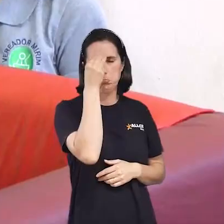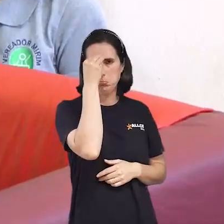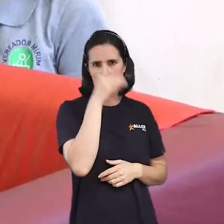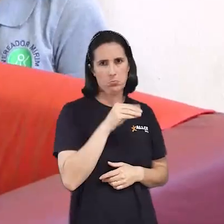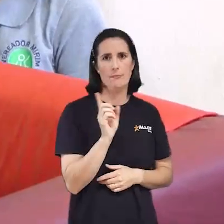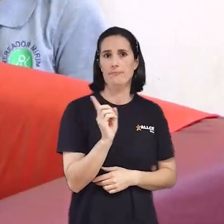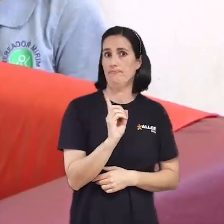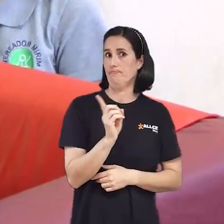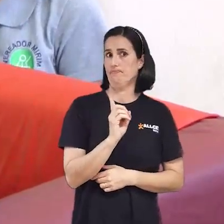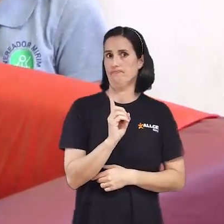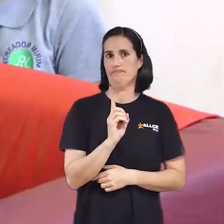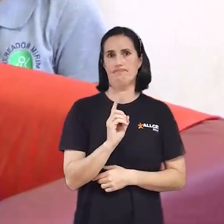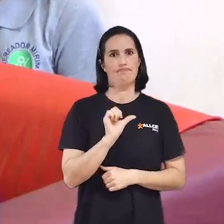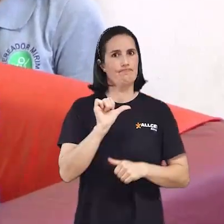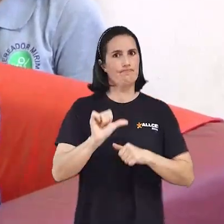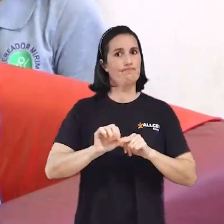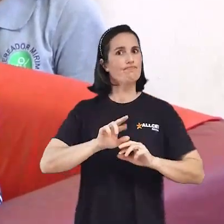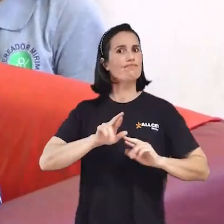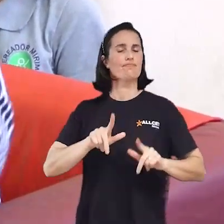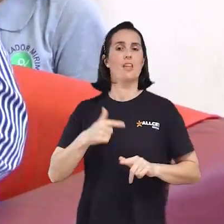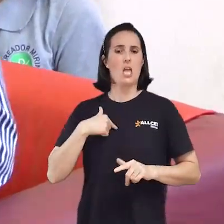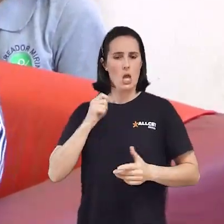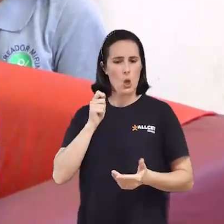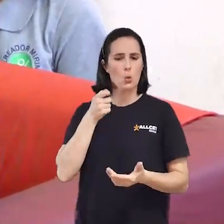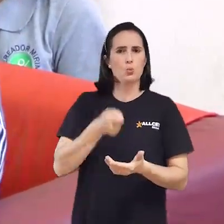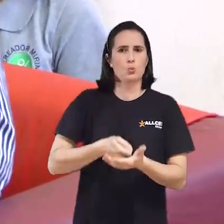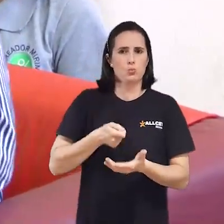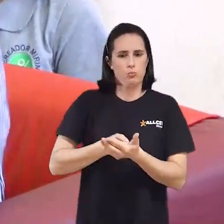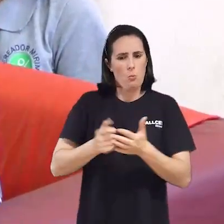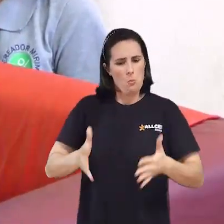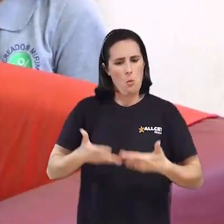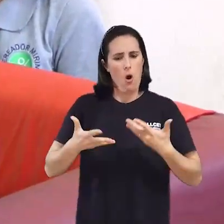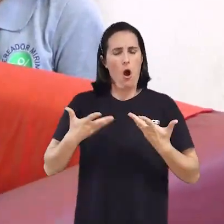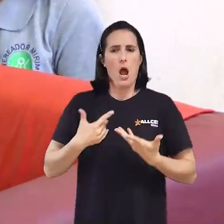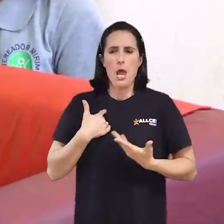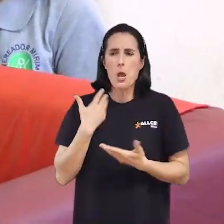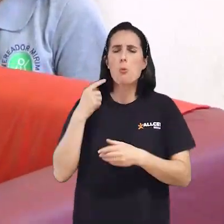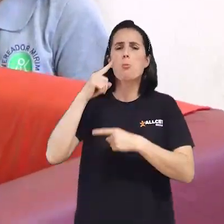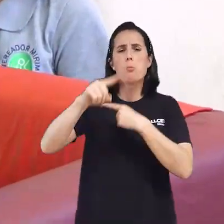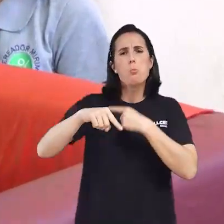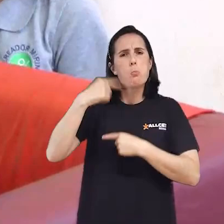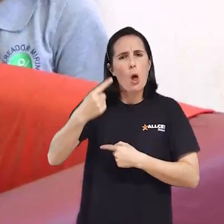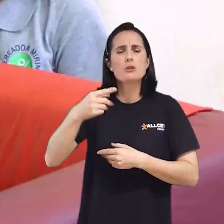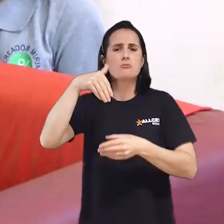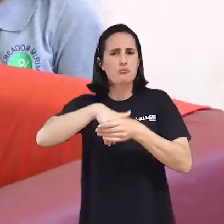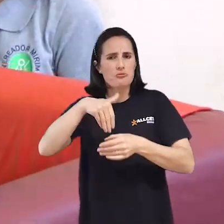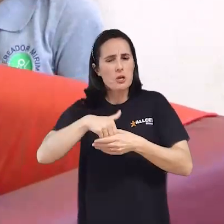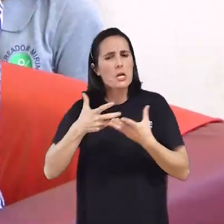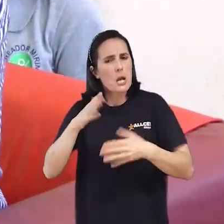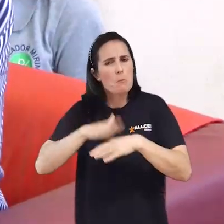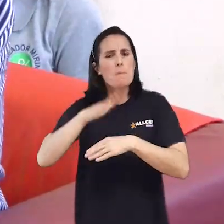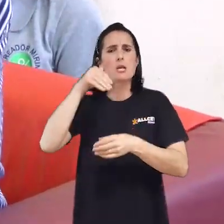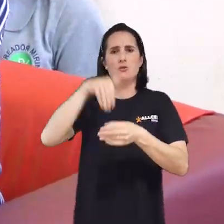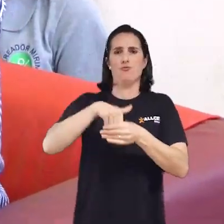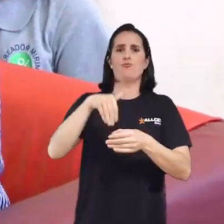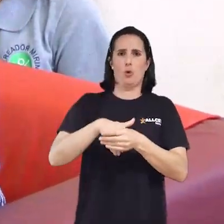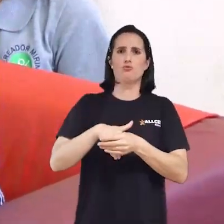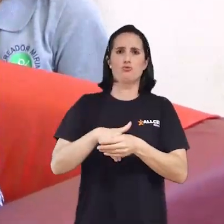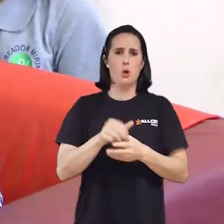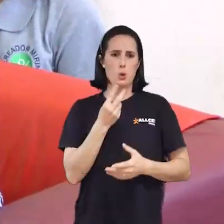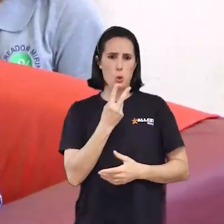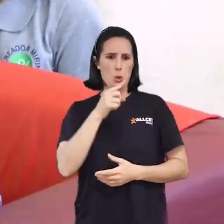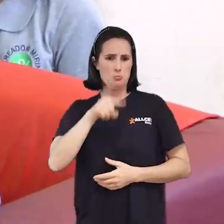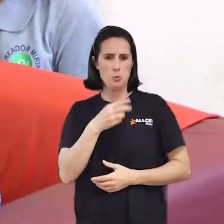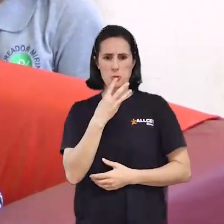vezes, ou na maior parte das vezes, não são horas iguais. E a gente não entende isso, ou não aceita. Mas